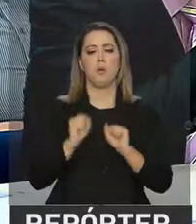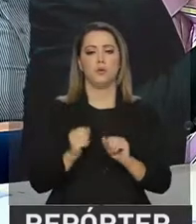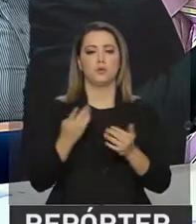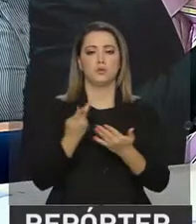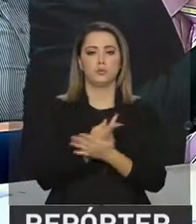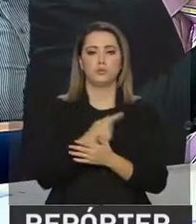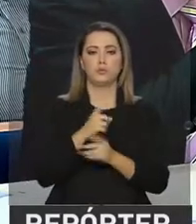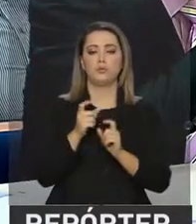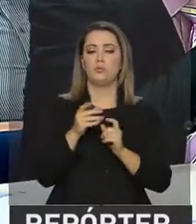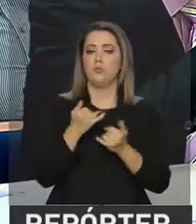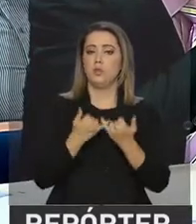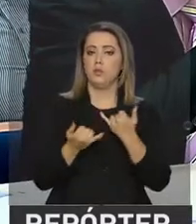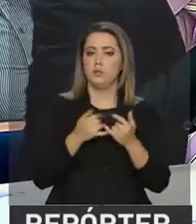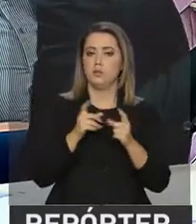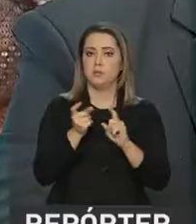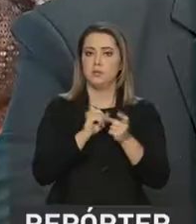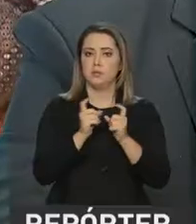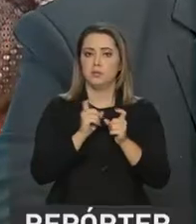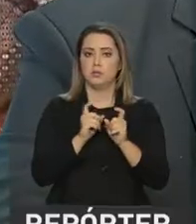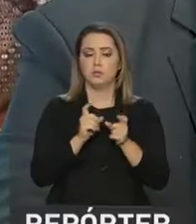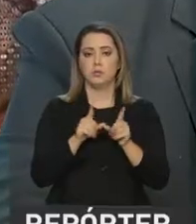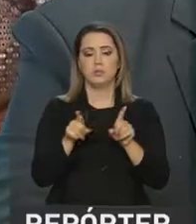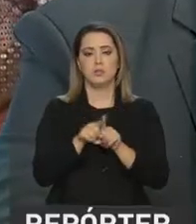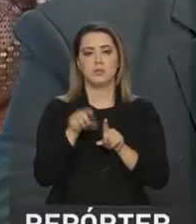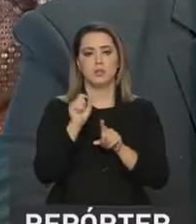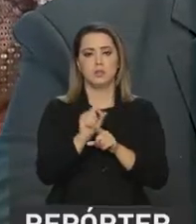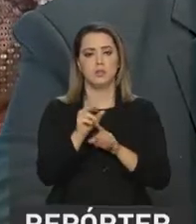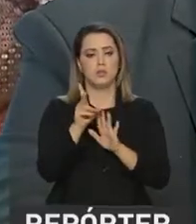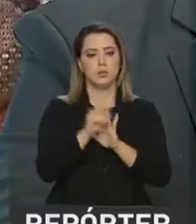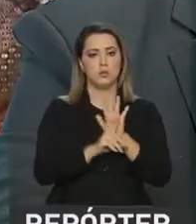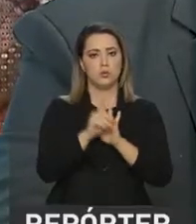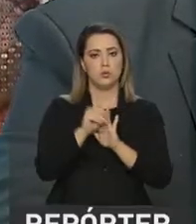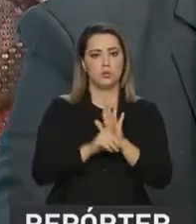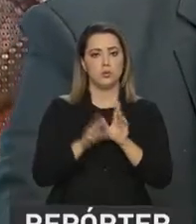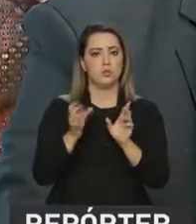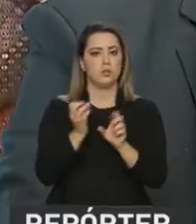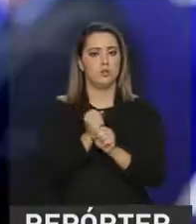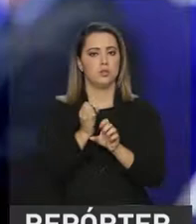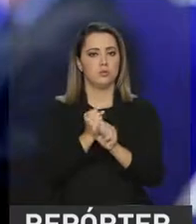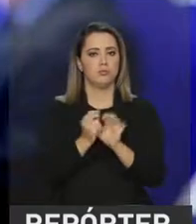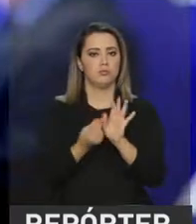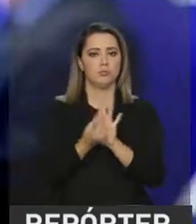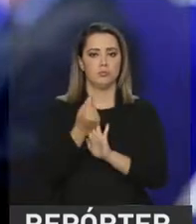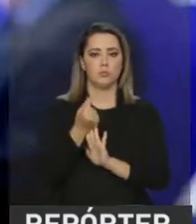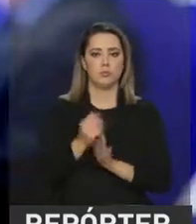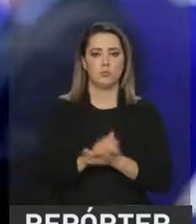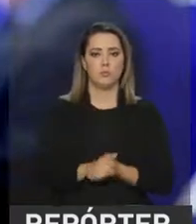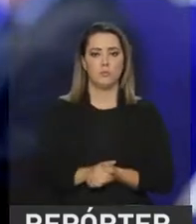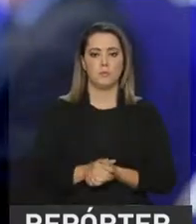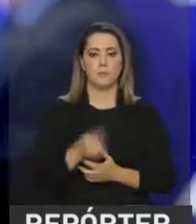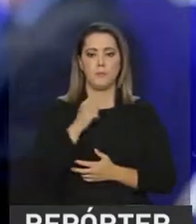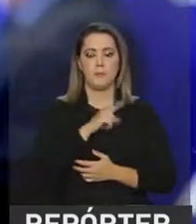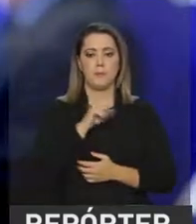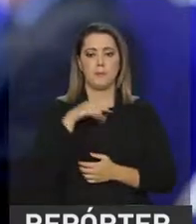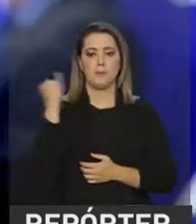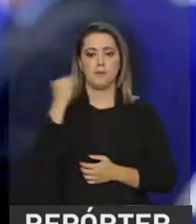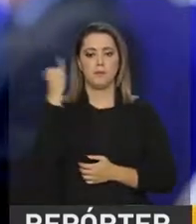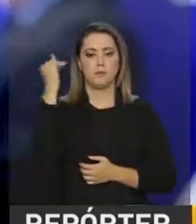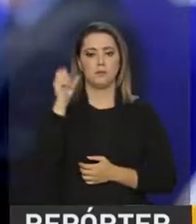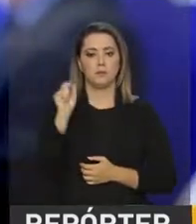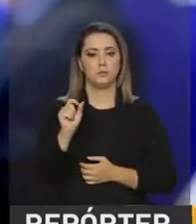gomo administração gestão pública direito às ciências contábeis a contabilidade ela tem um papel muito importante